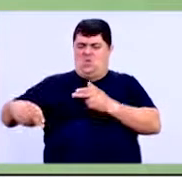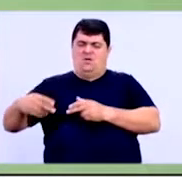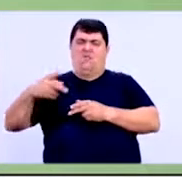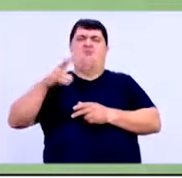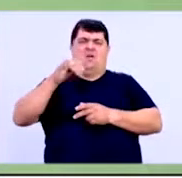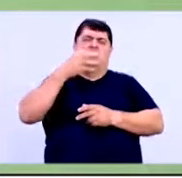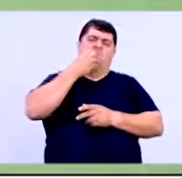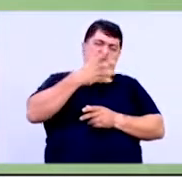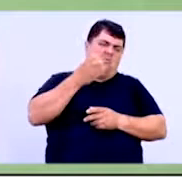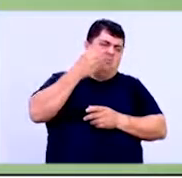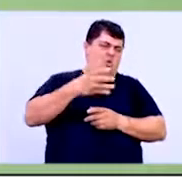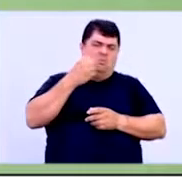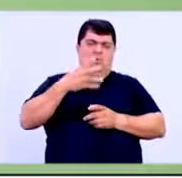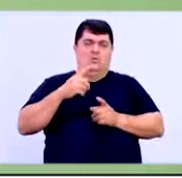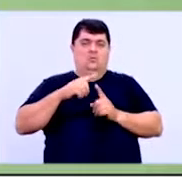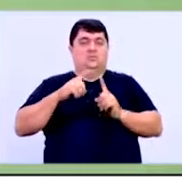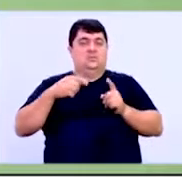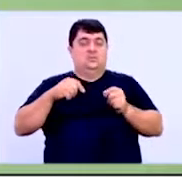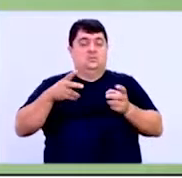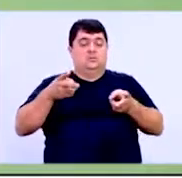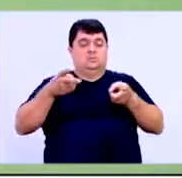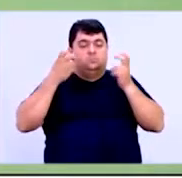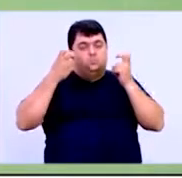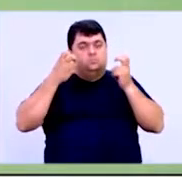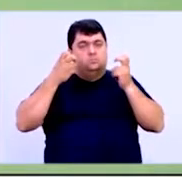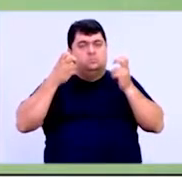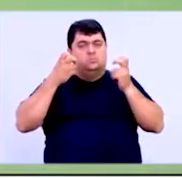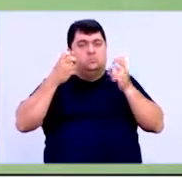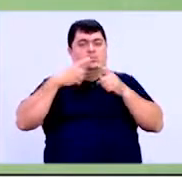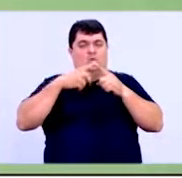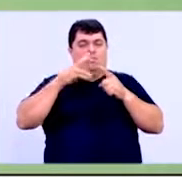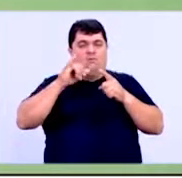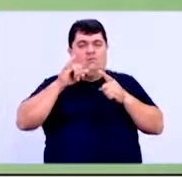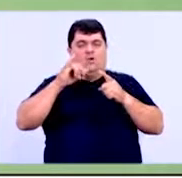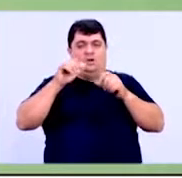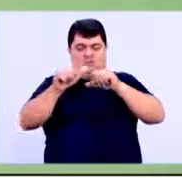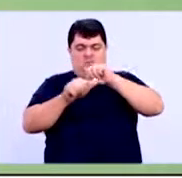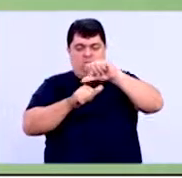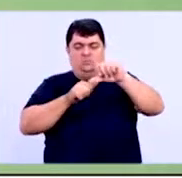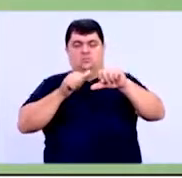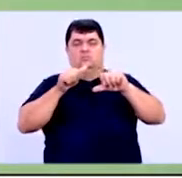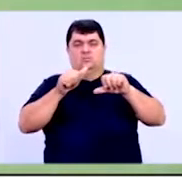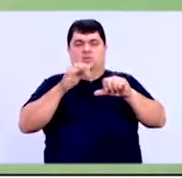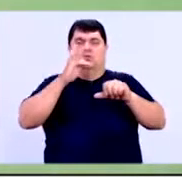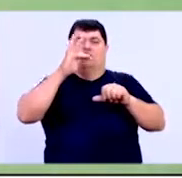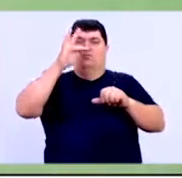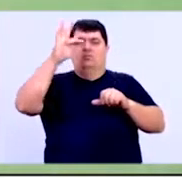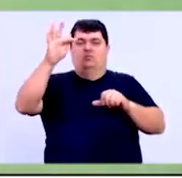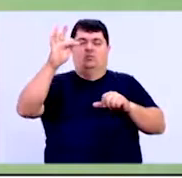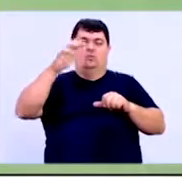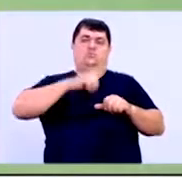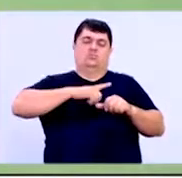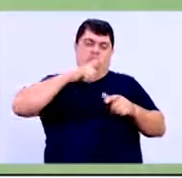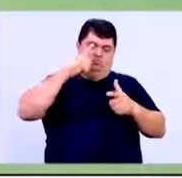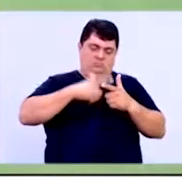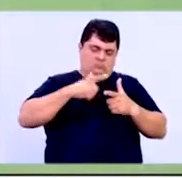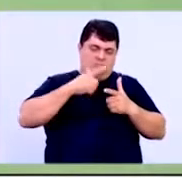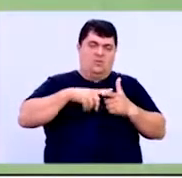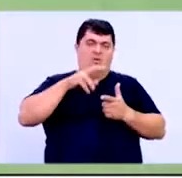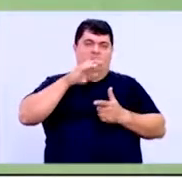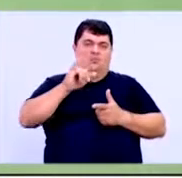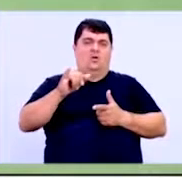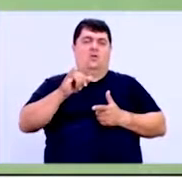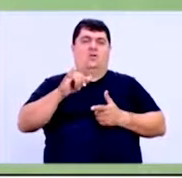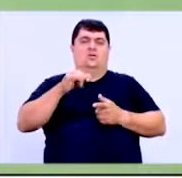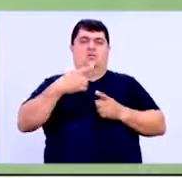erro de informação, achar que isso não vai afetar o meu futuro. Na verdade, esse futuro compromete, né, a sua receita